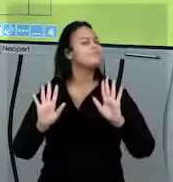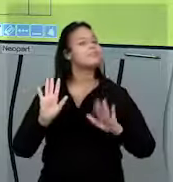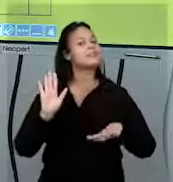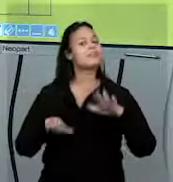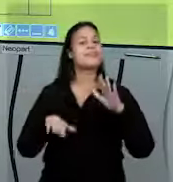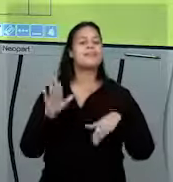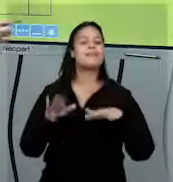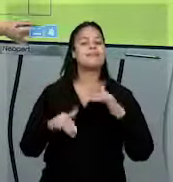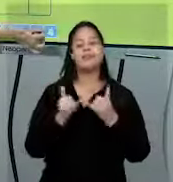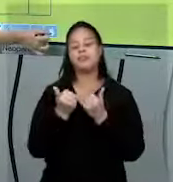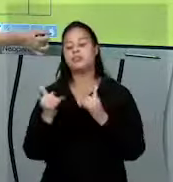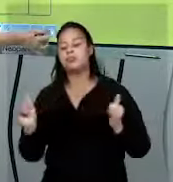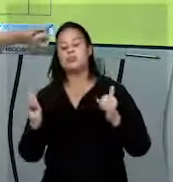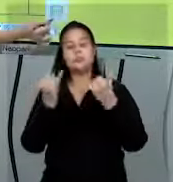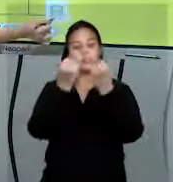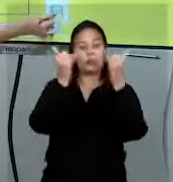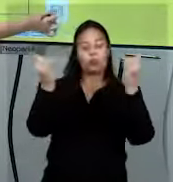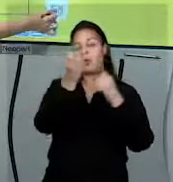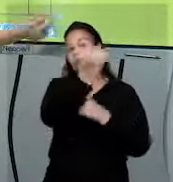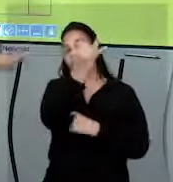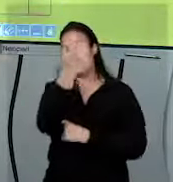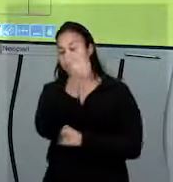elétrica em cada um dos ramos.